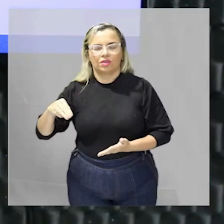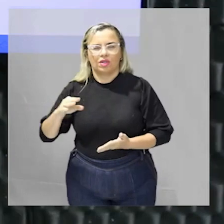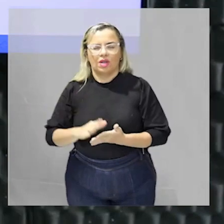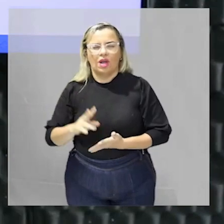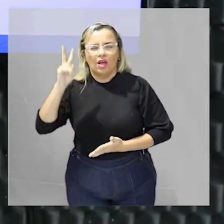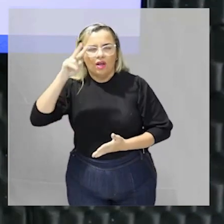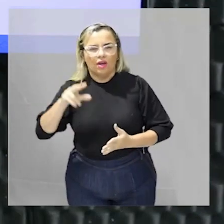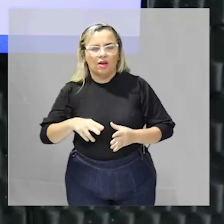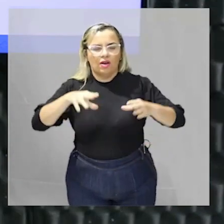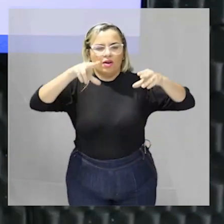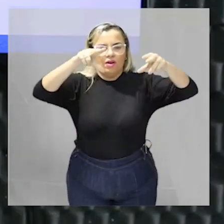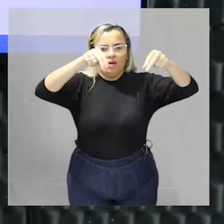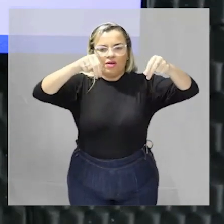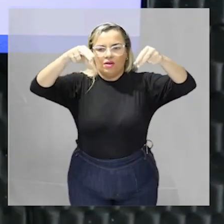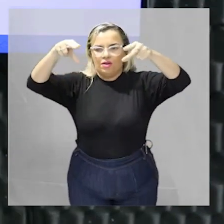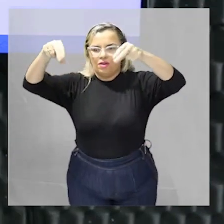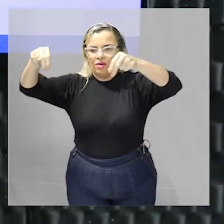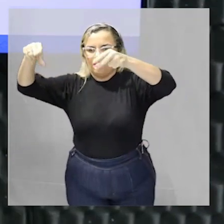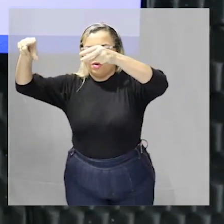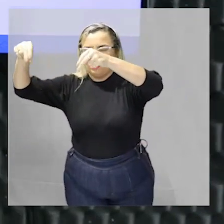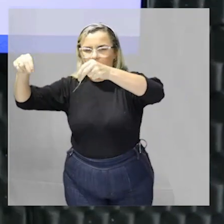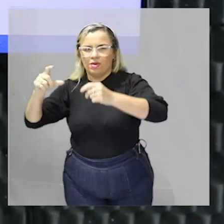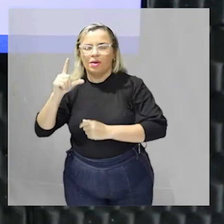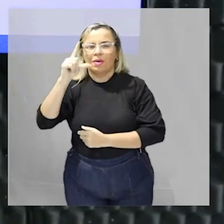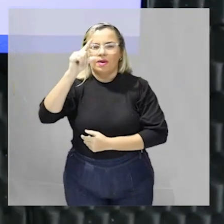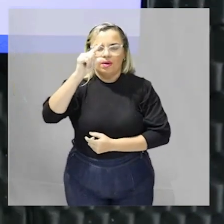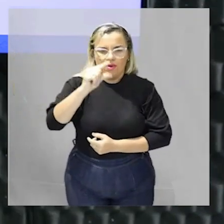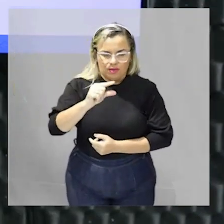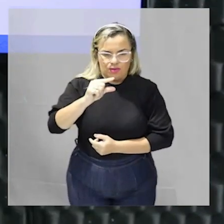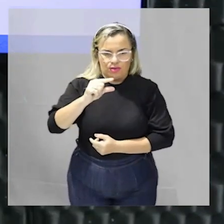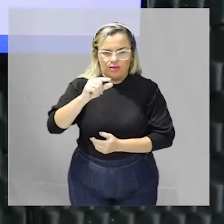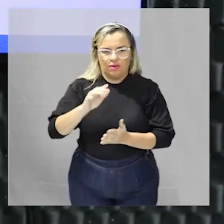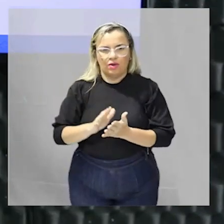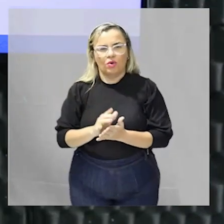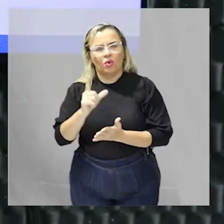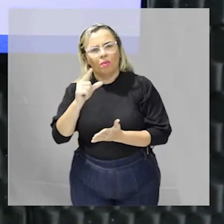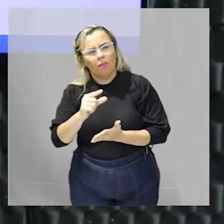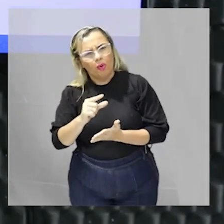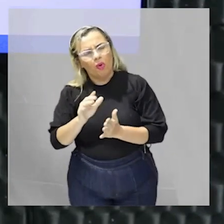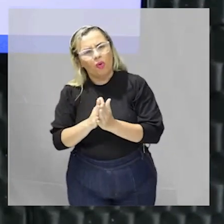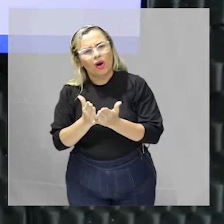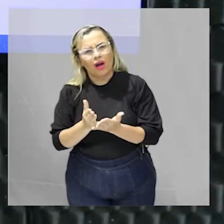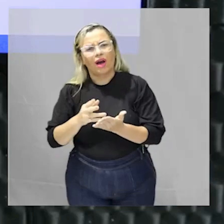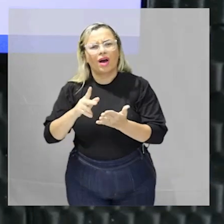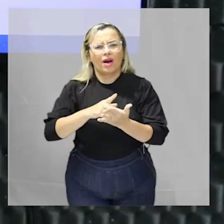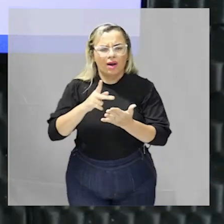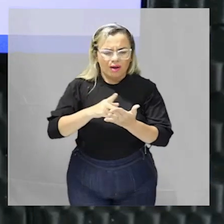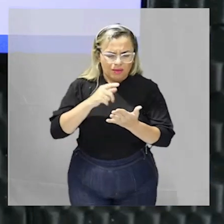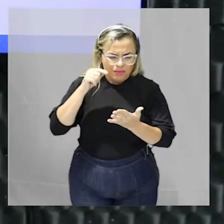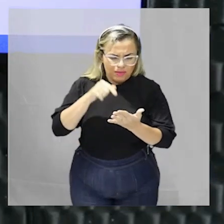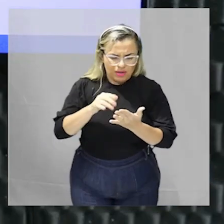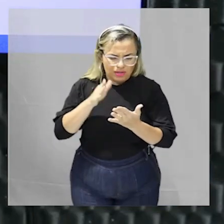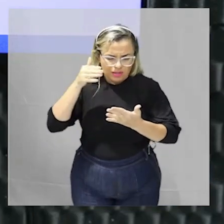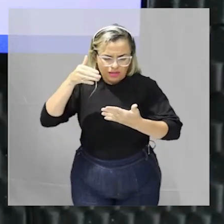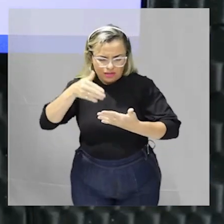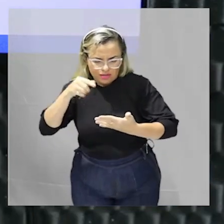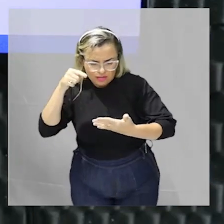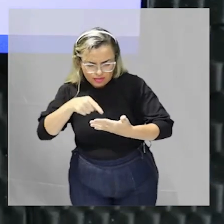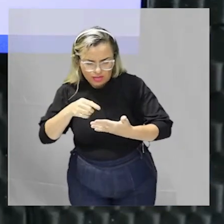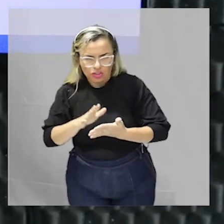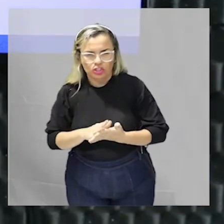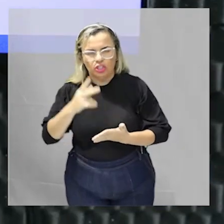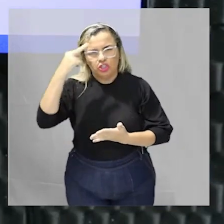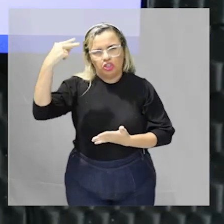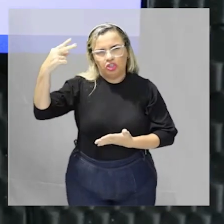Com poucas páginas e que contam histórias bem interessantes e que prende a atenção do leitor, né?